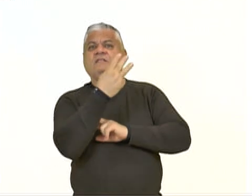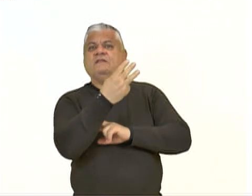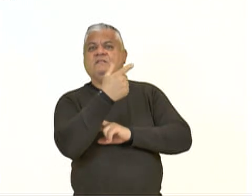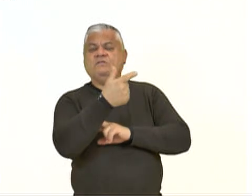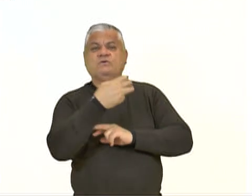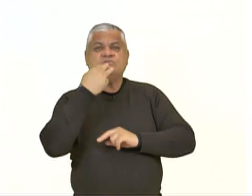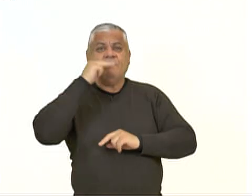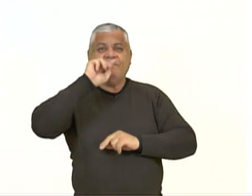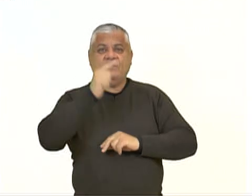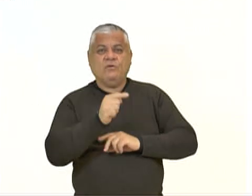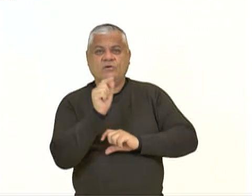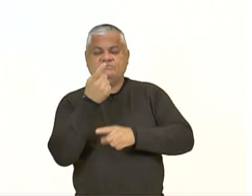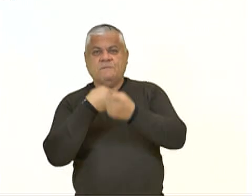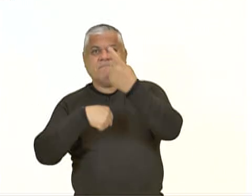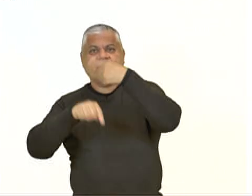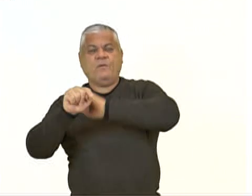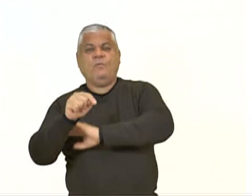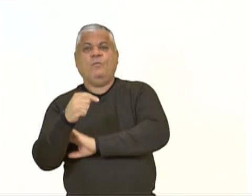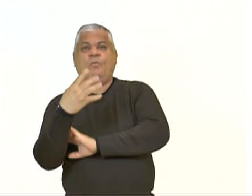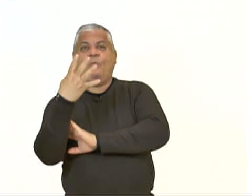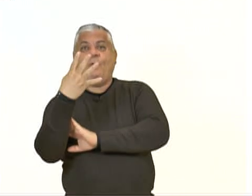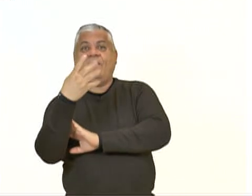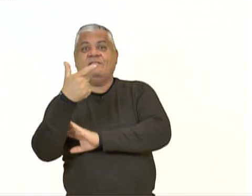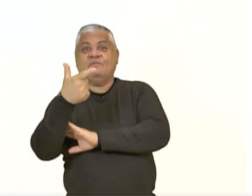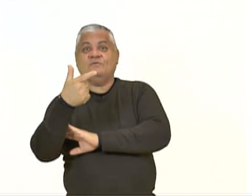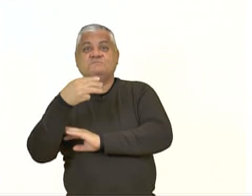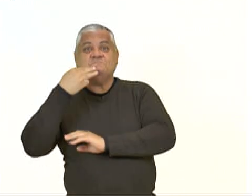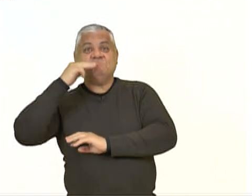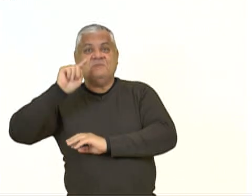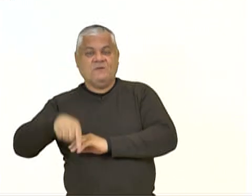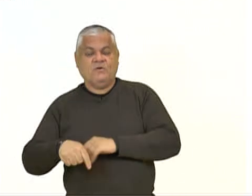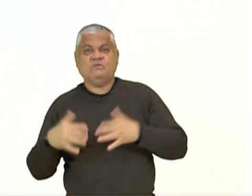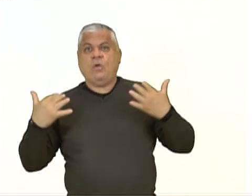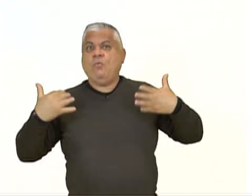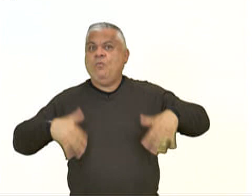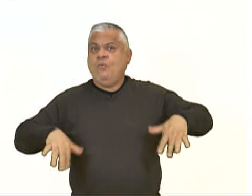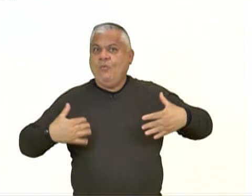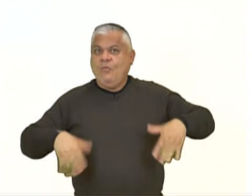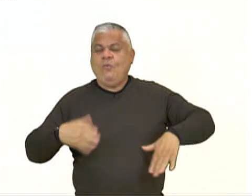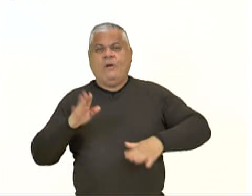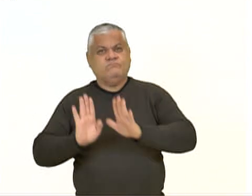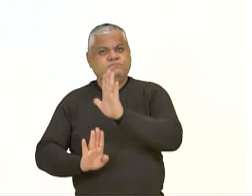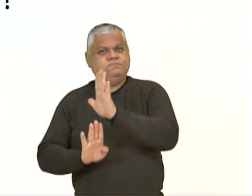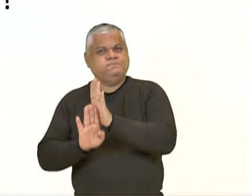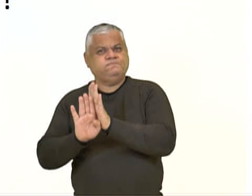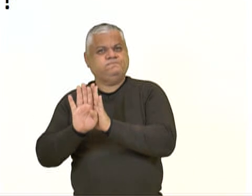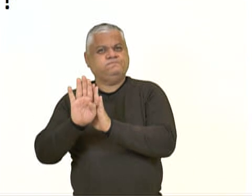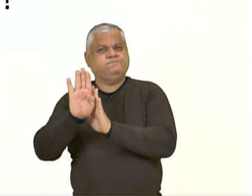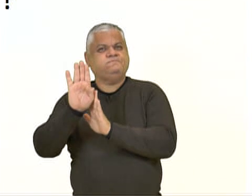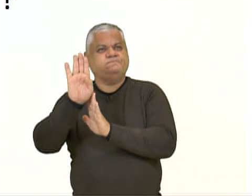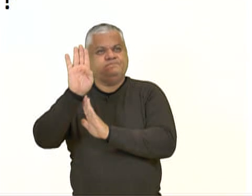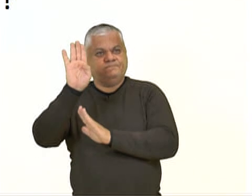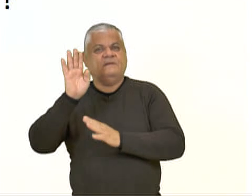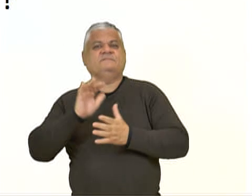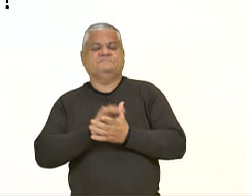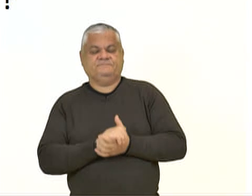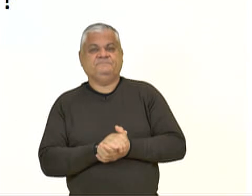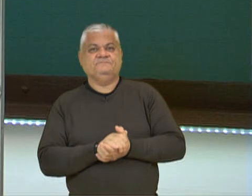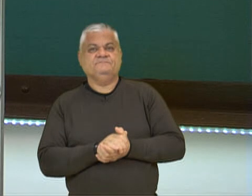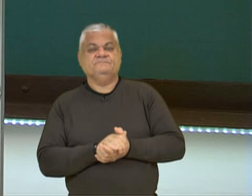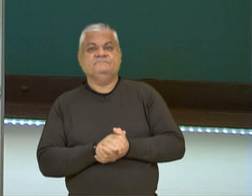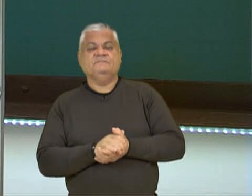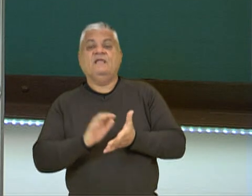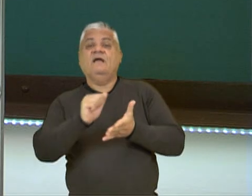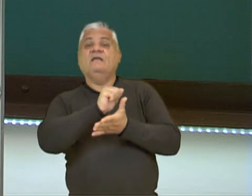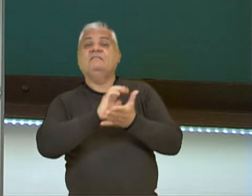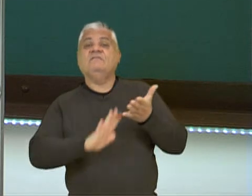para 49 milhões de toneladas. Então, é bastante significativo esse crescimento ali do agronegócio. E